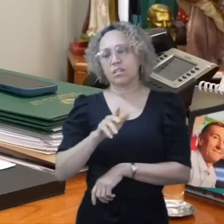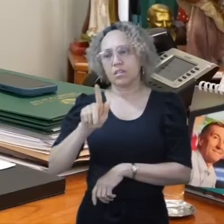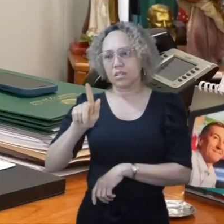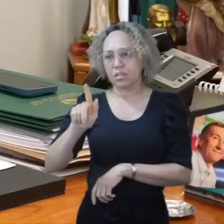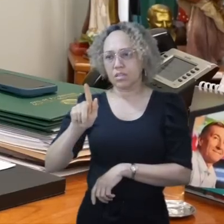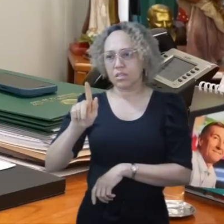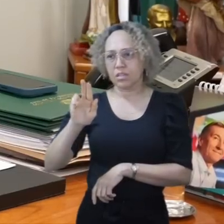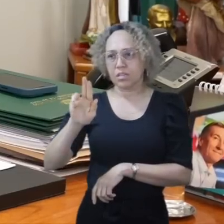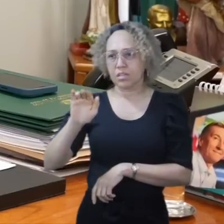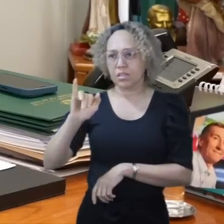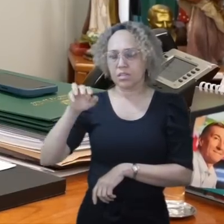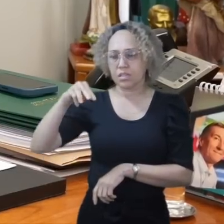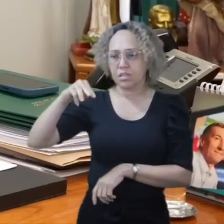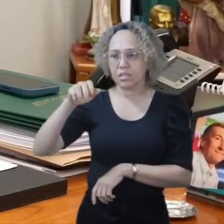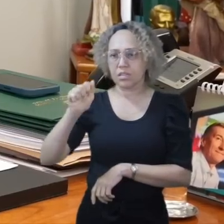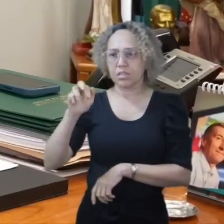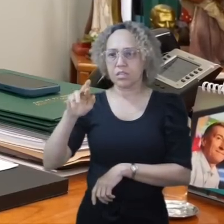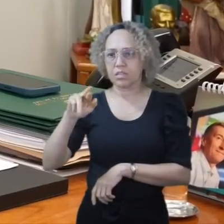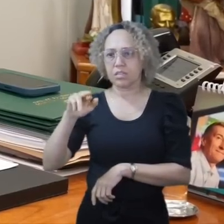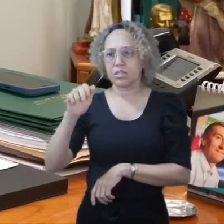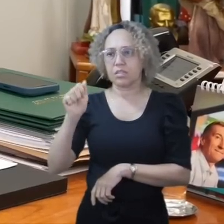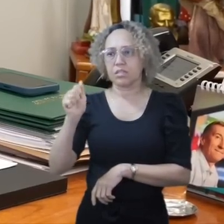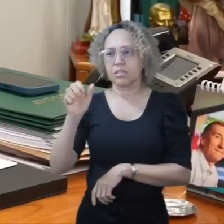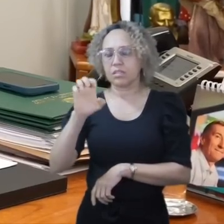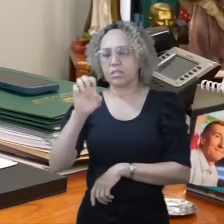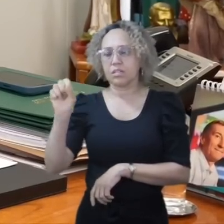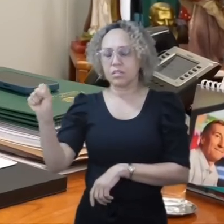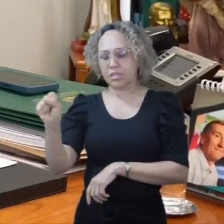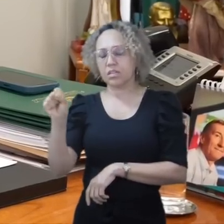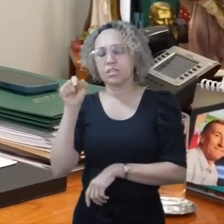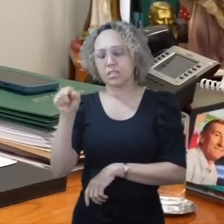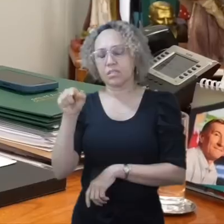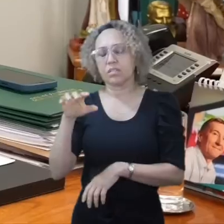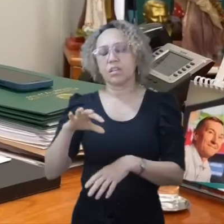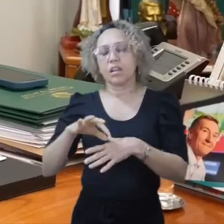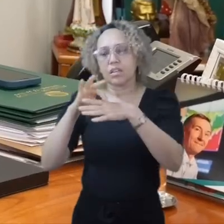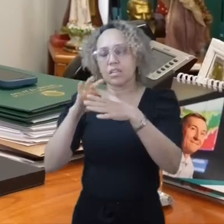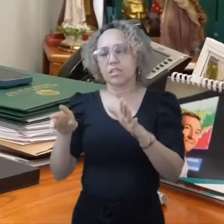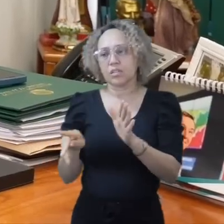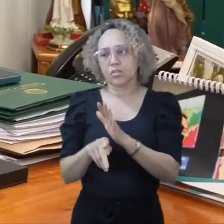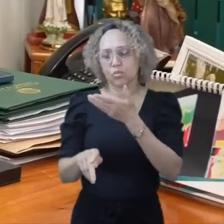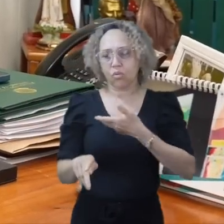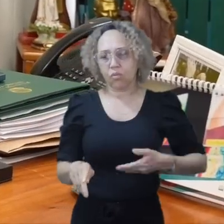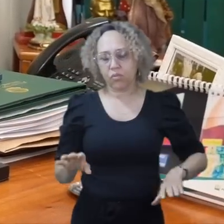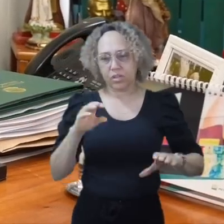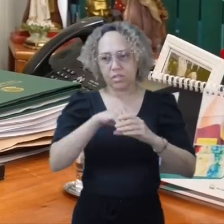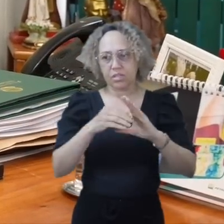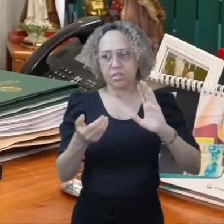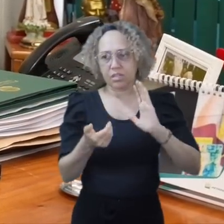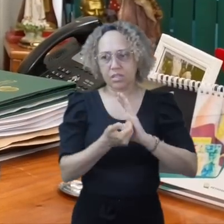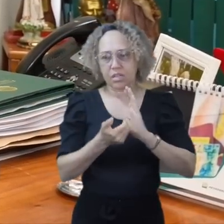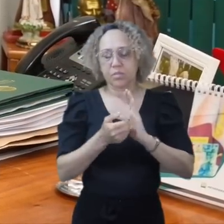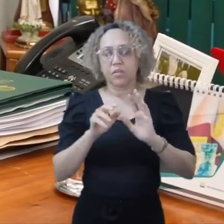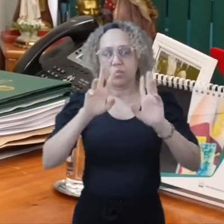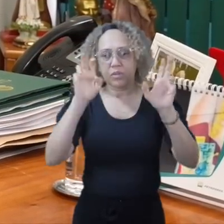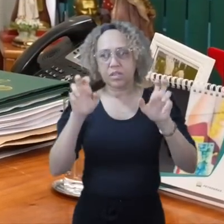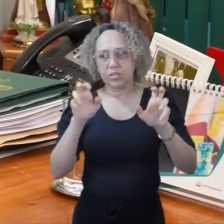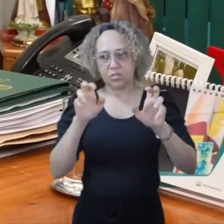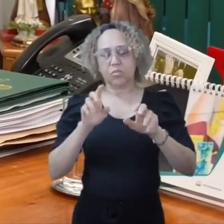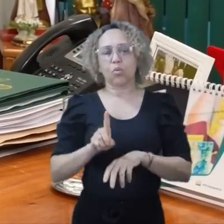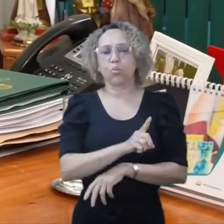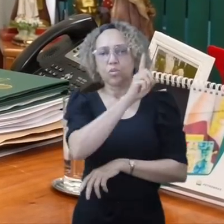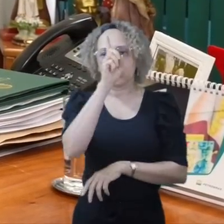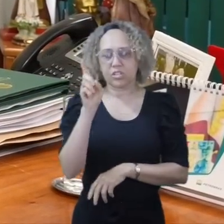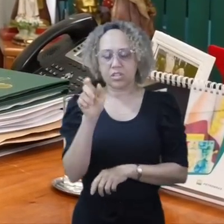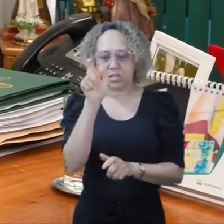Câmara, sobre o Dia do Trabalhador e da Trabalhadora. Deputado, primeiramente, muito obrigado por nos receber aqui no Gabinete da Liderança. Vamos falar um